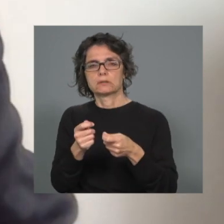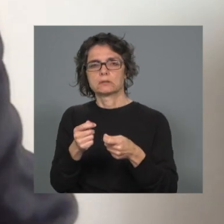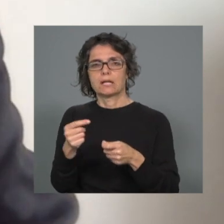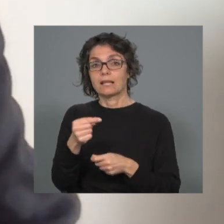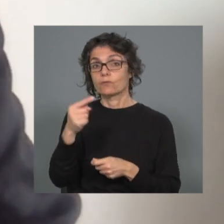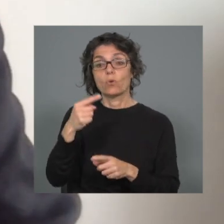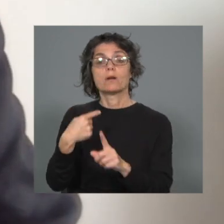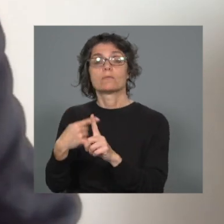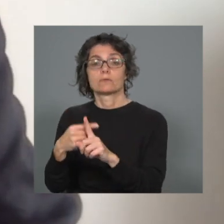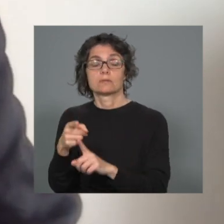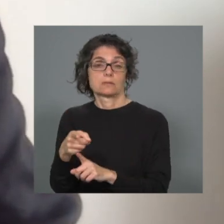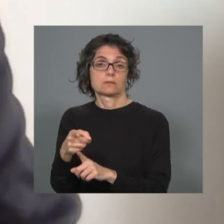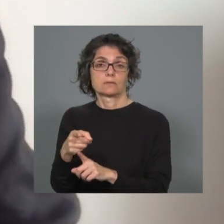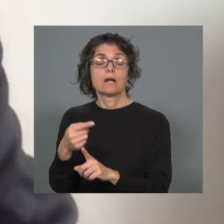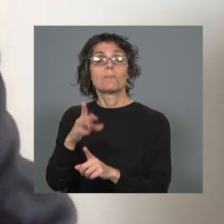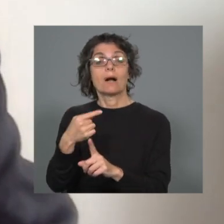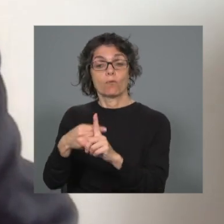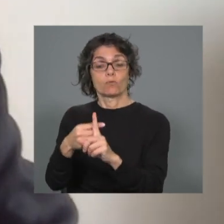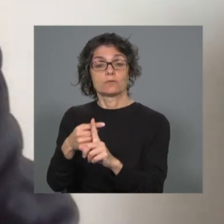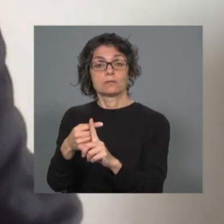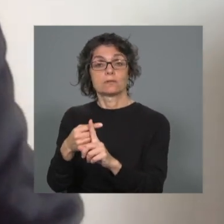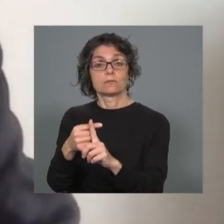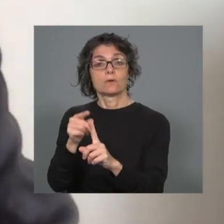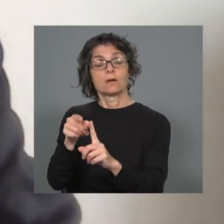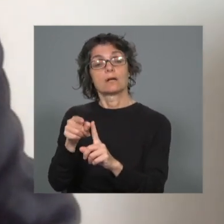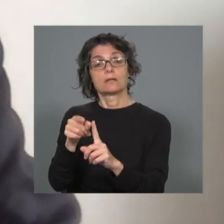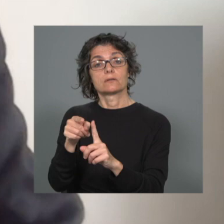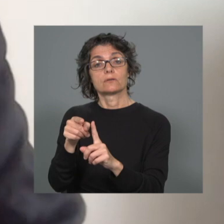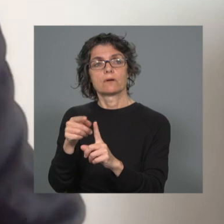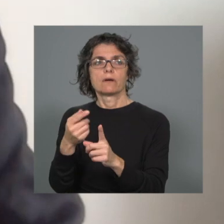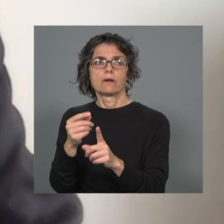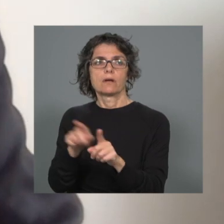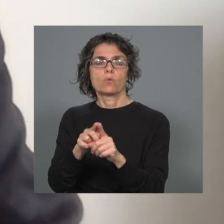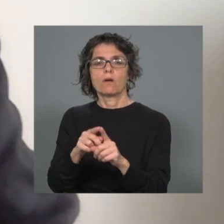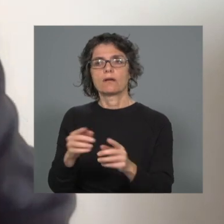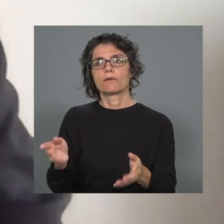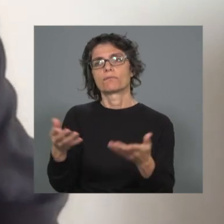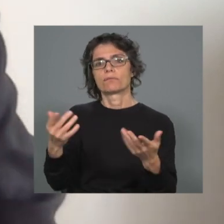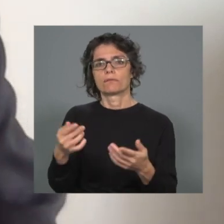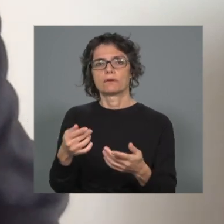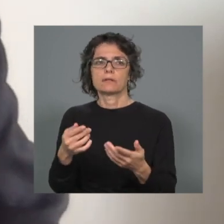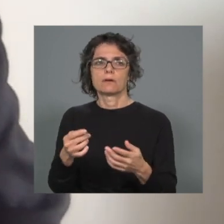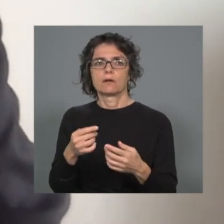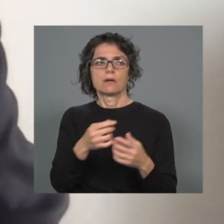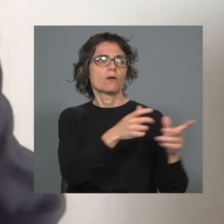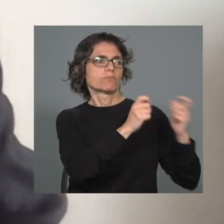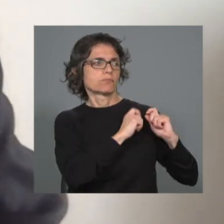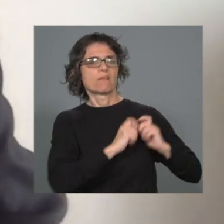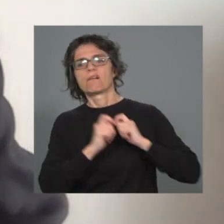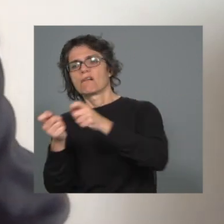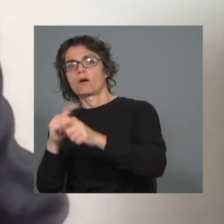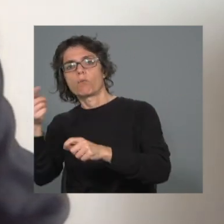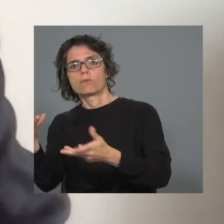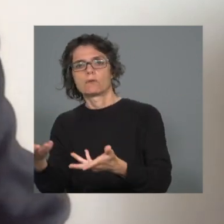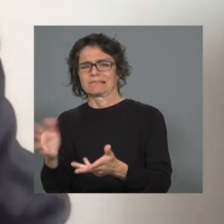é positiva. Agora é necessário que isso não seja também o alijar responsabilidades para terceiros. Tem de ser o assumir de uma forma